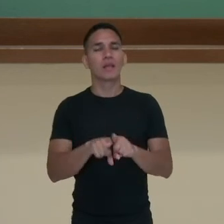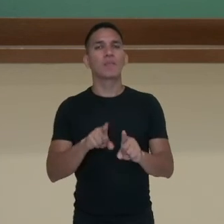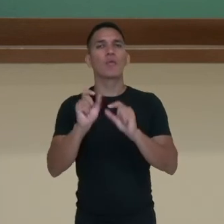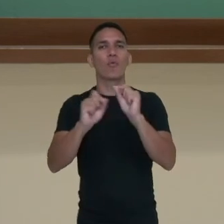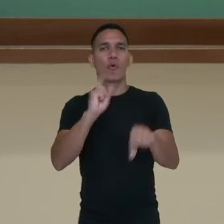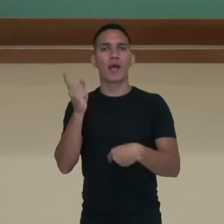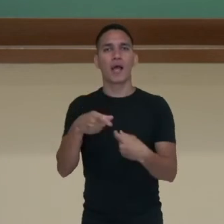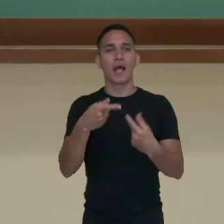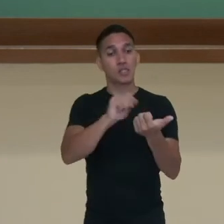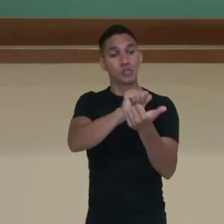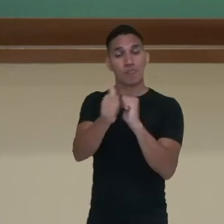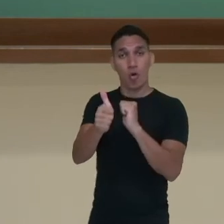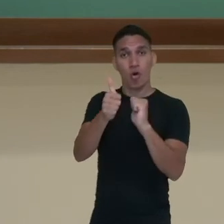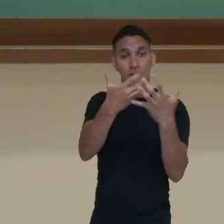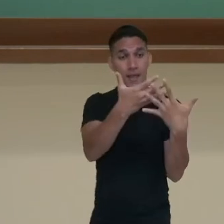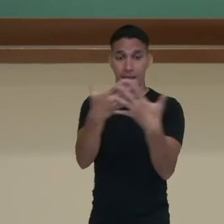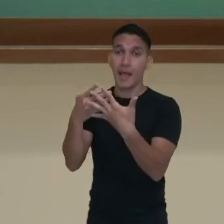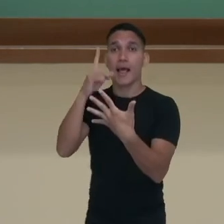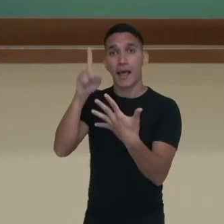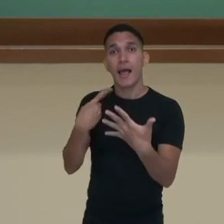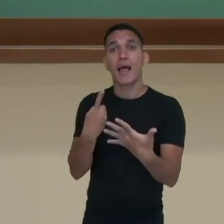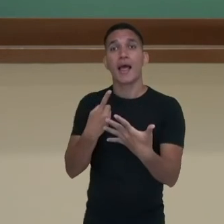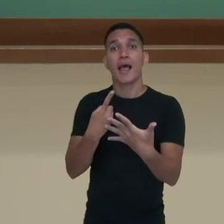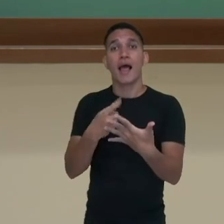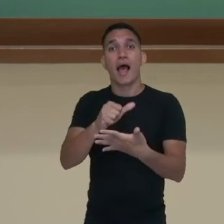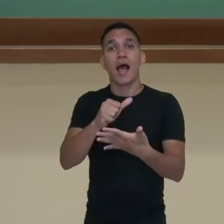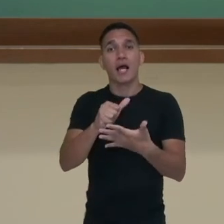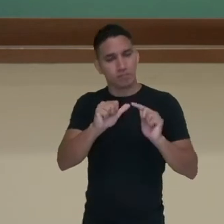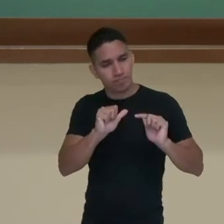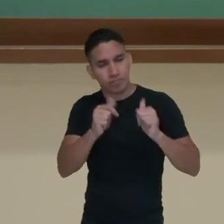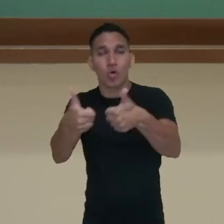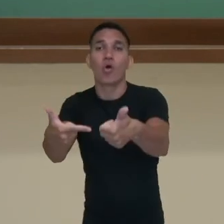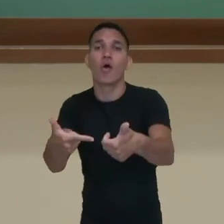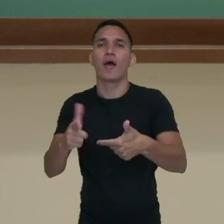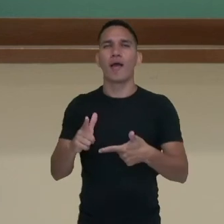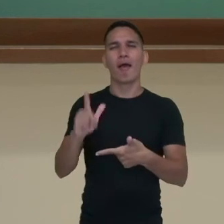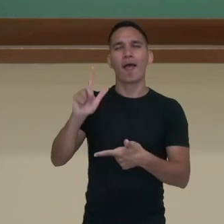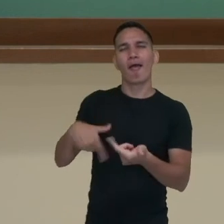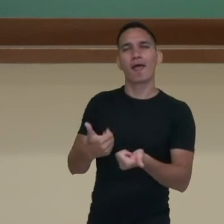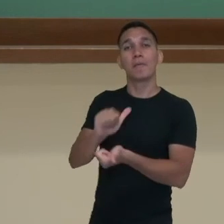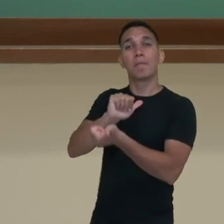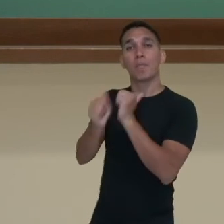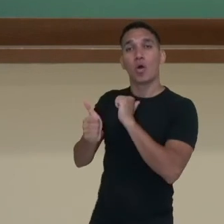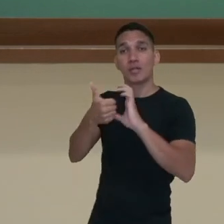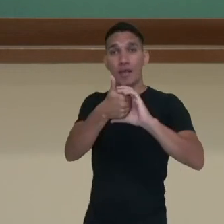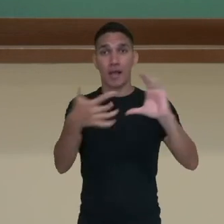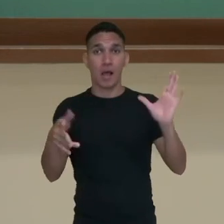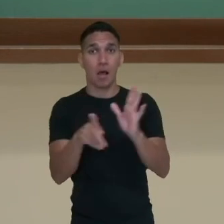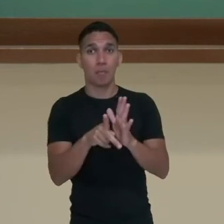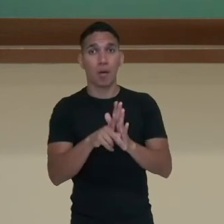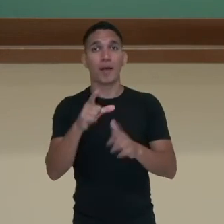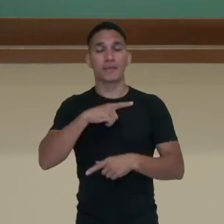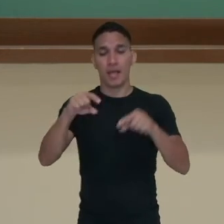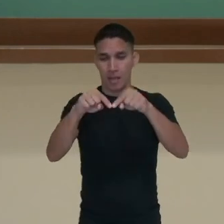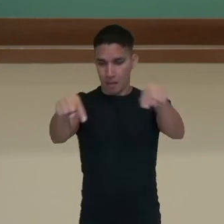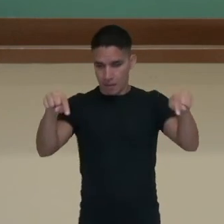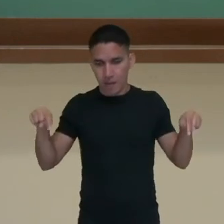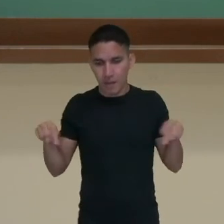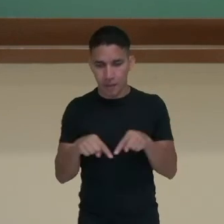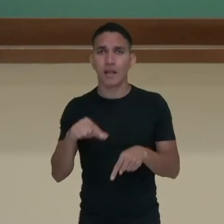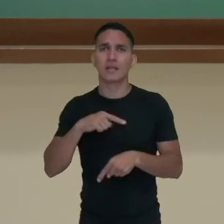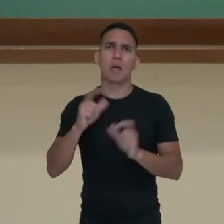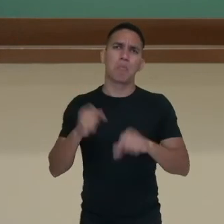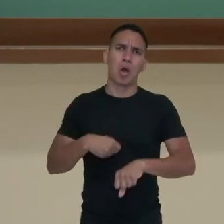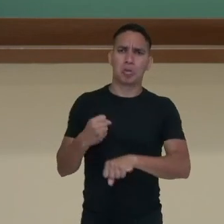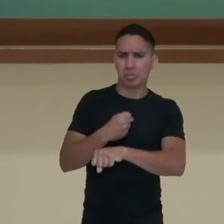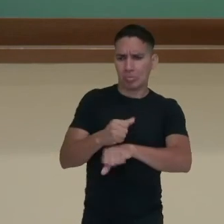rede são esportes, são atividades que são utilizadas, tem característica por ter a sua quadra, seja de